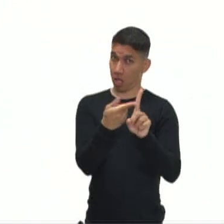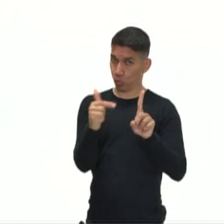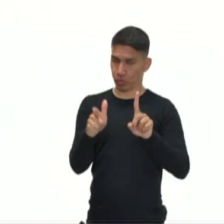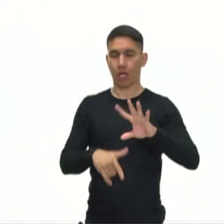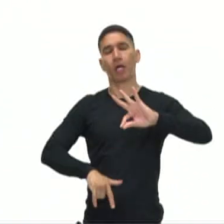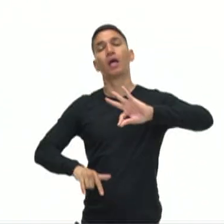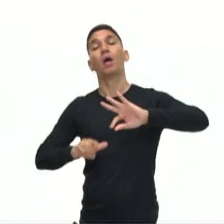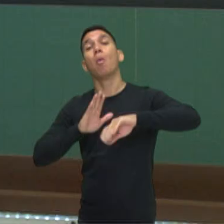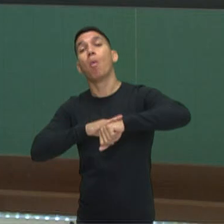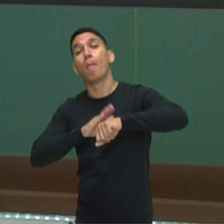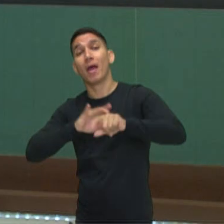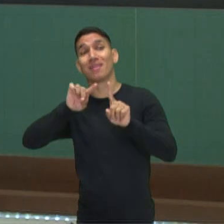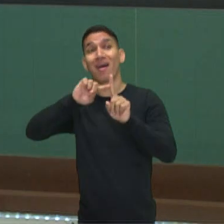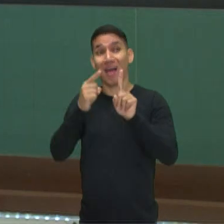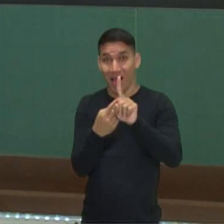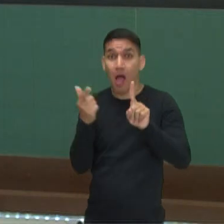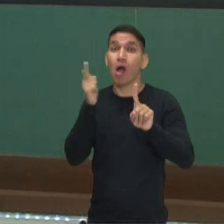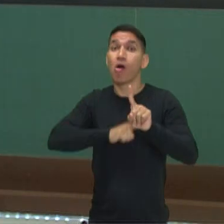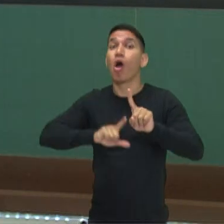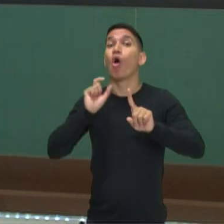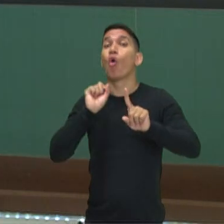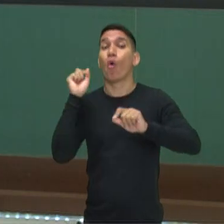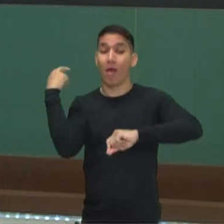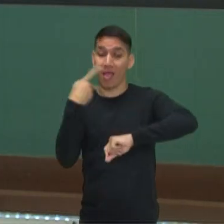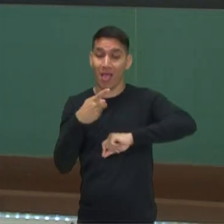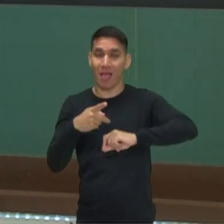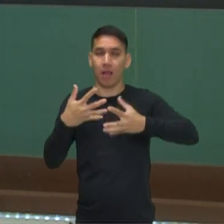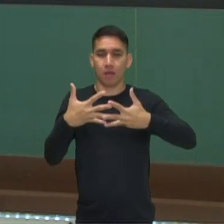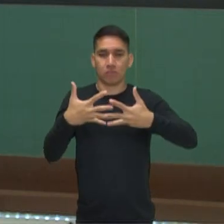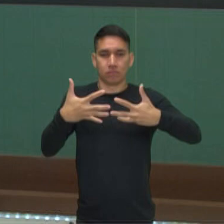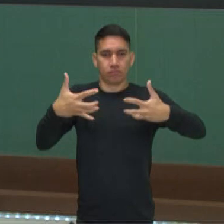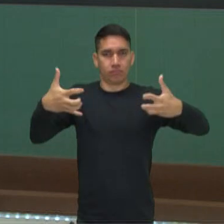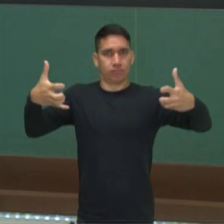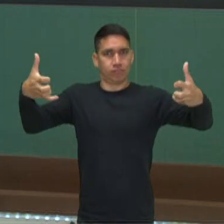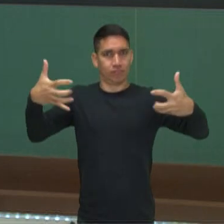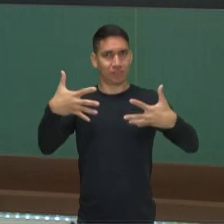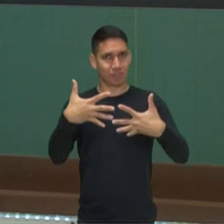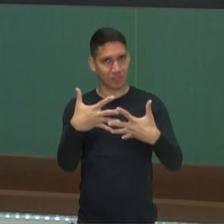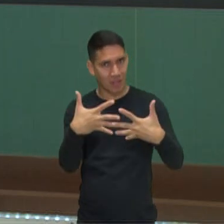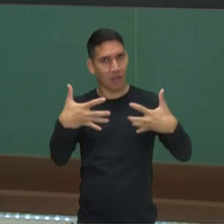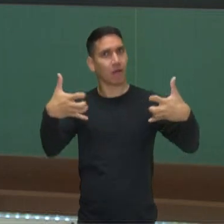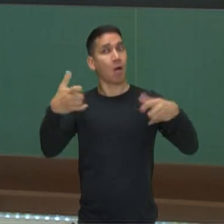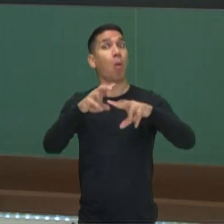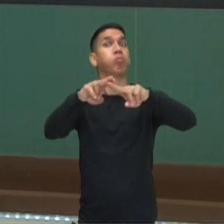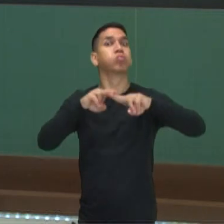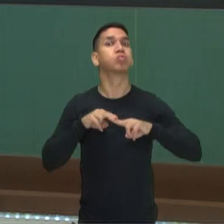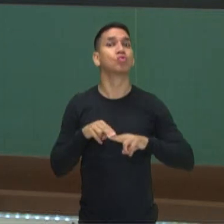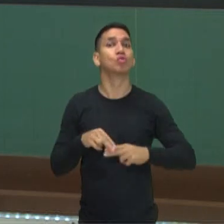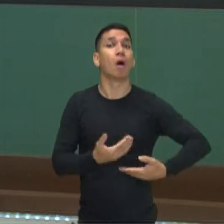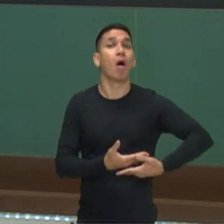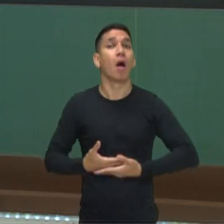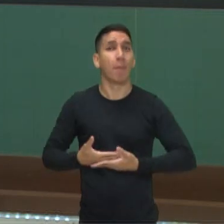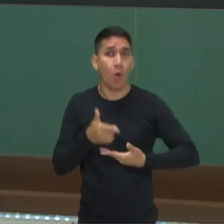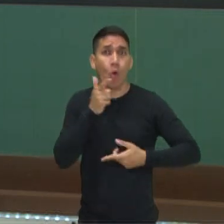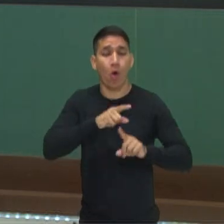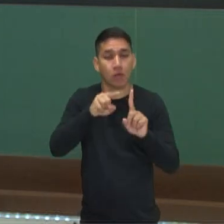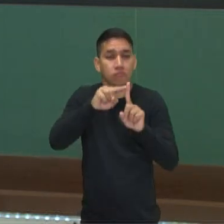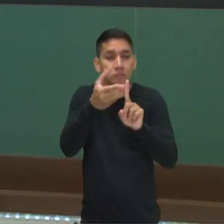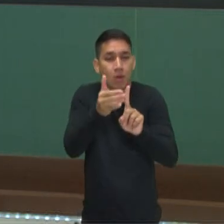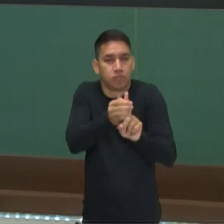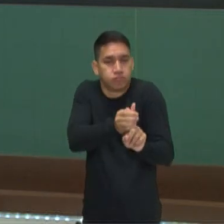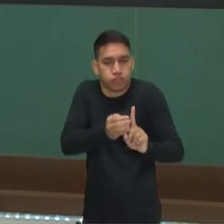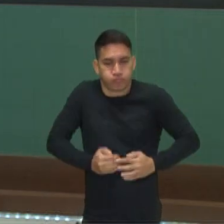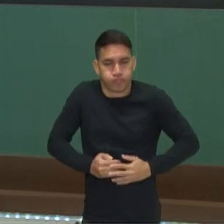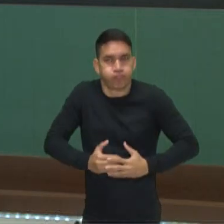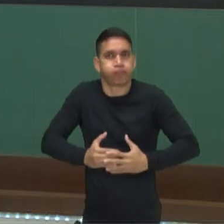está grávida, ele tem essa capacidade, essa elasticidade, é por isso que o bebê vai se desenvolver ali dentro. Ele pode